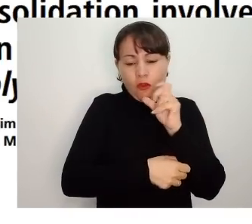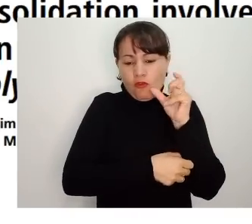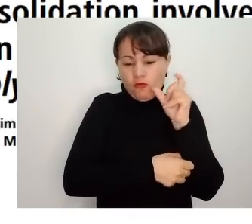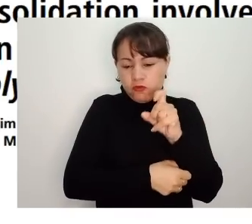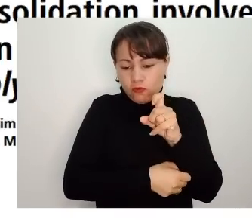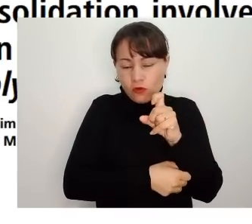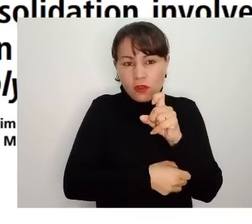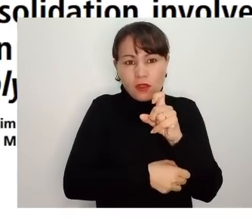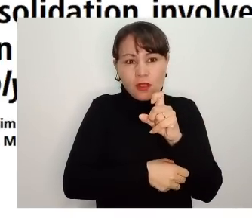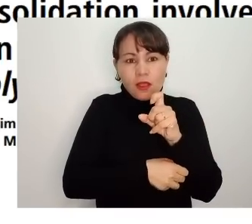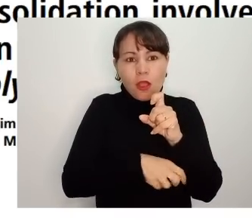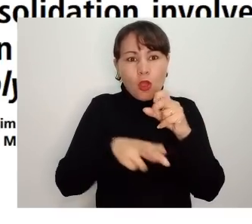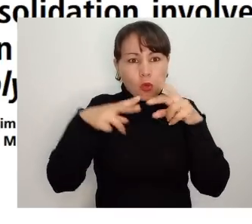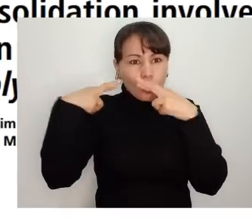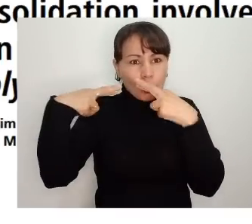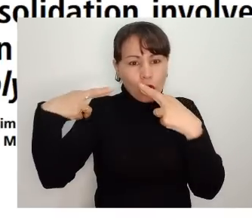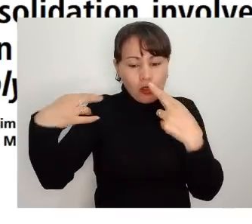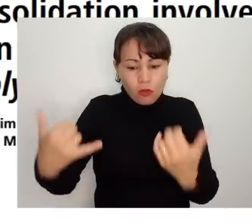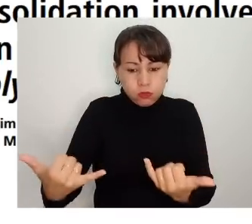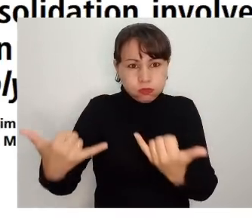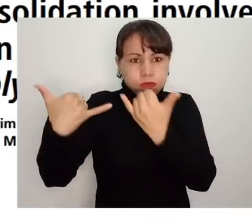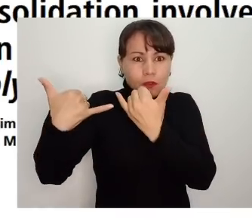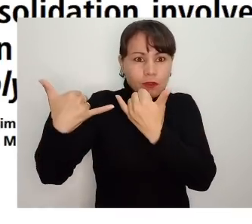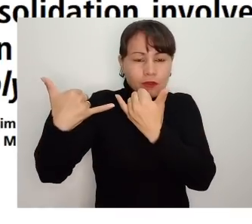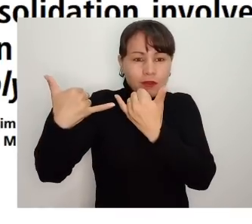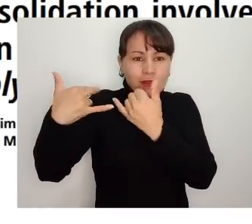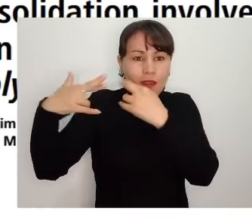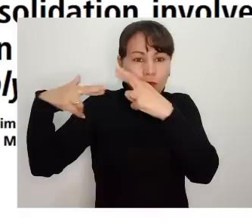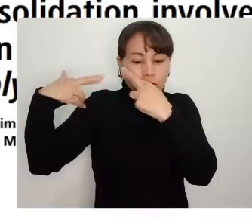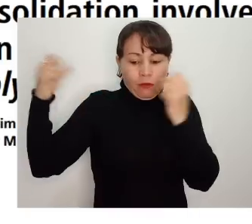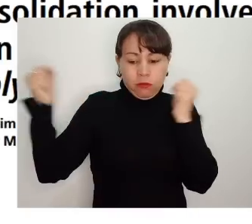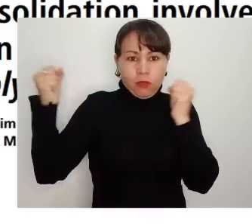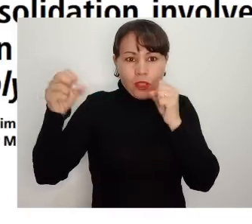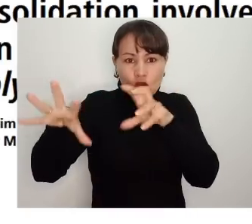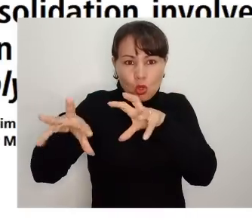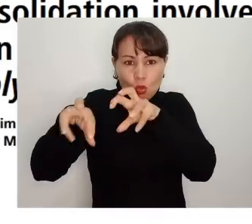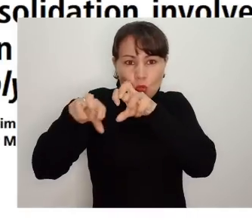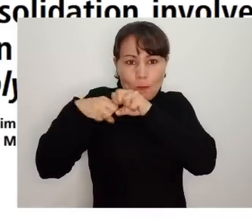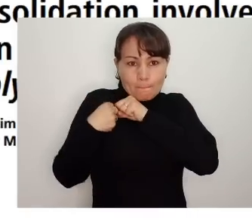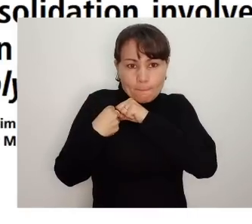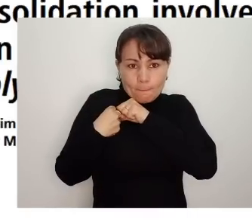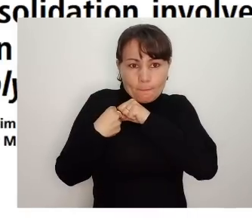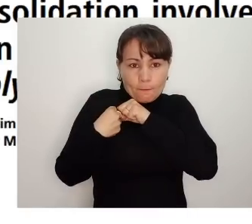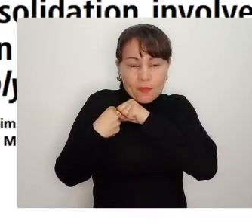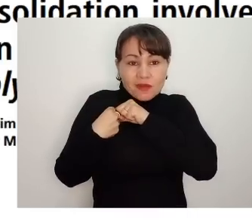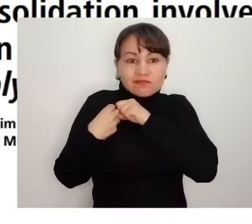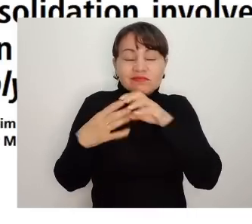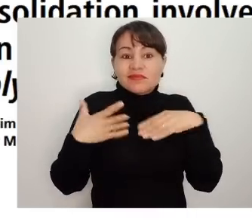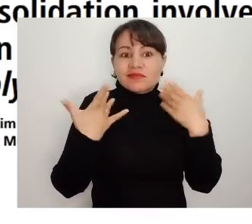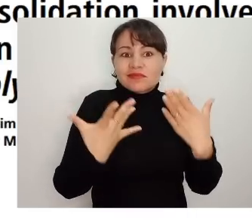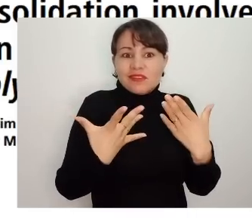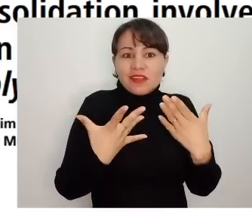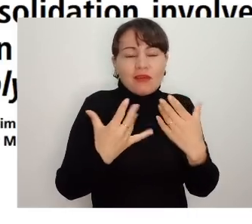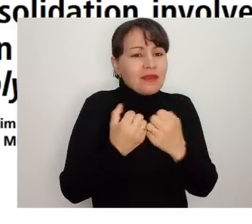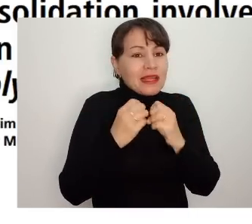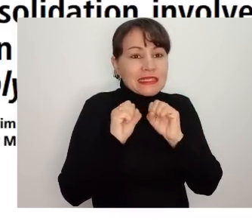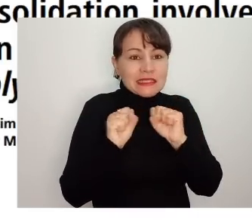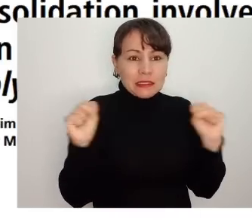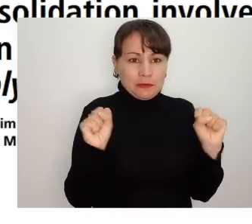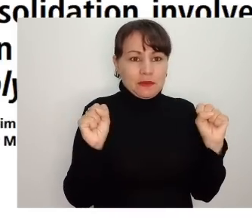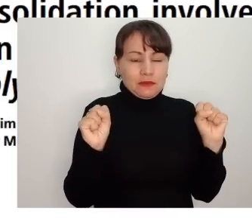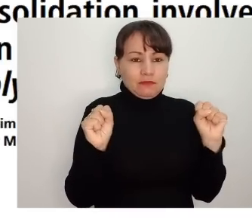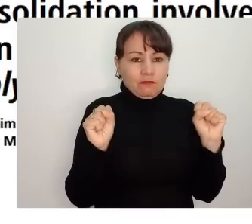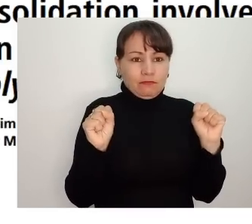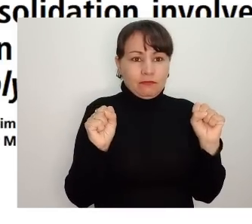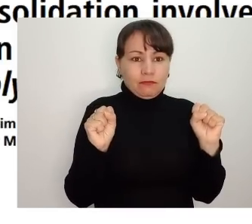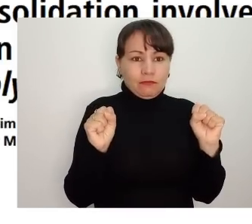água, o neurônio sensitivo já comunicava o neurônio motor e esse neurônio motor contraía isso. É uma circuitaria bem